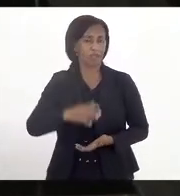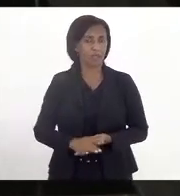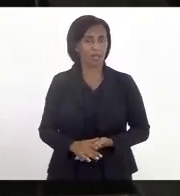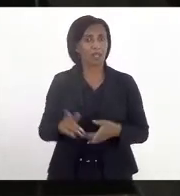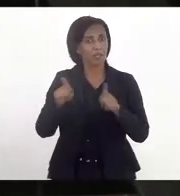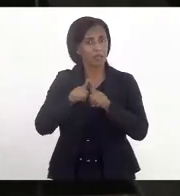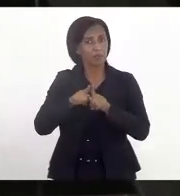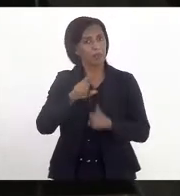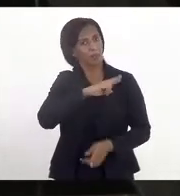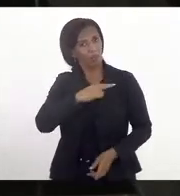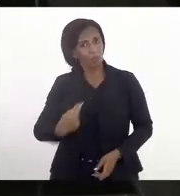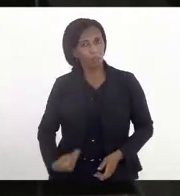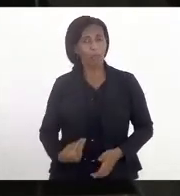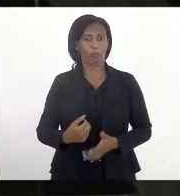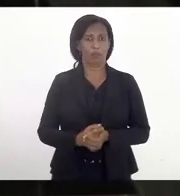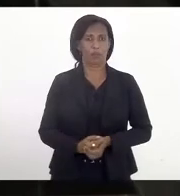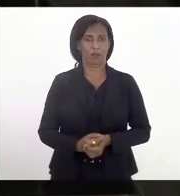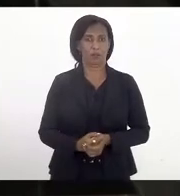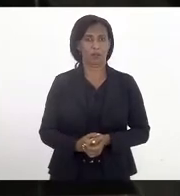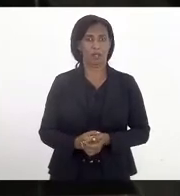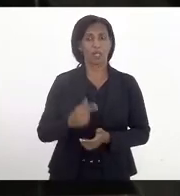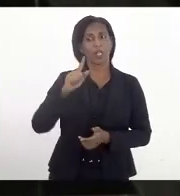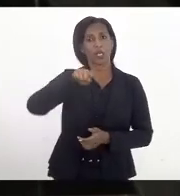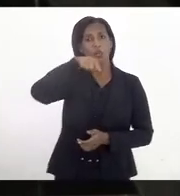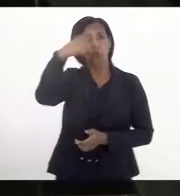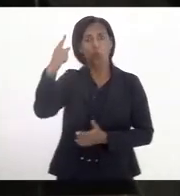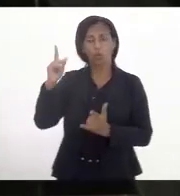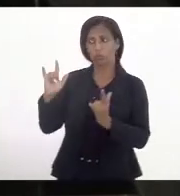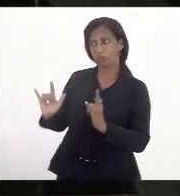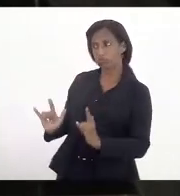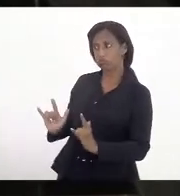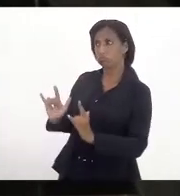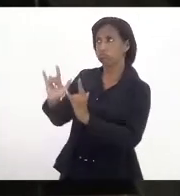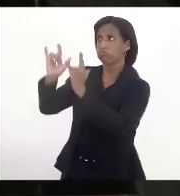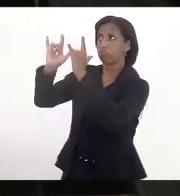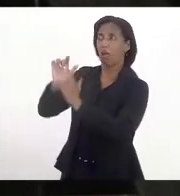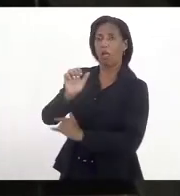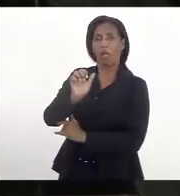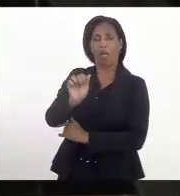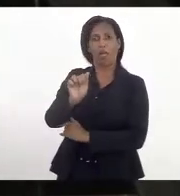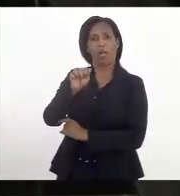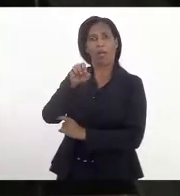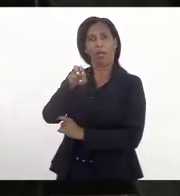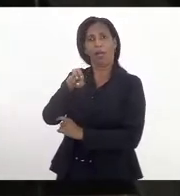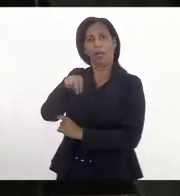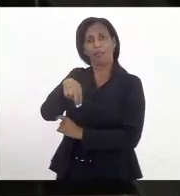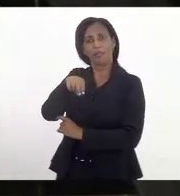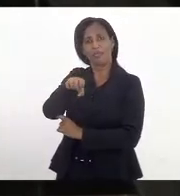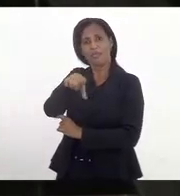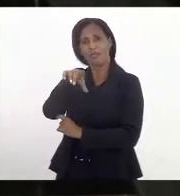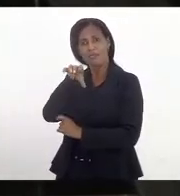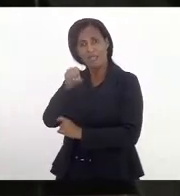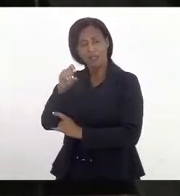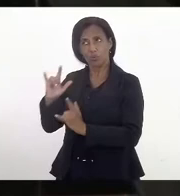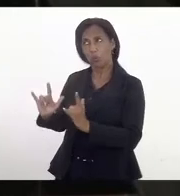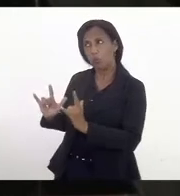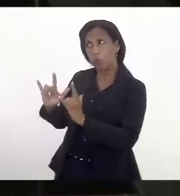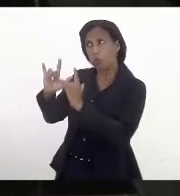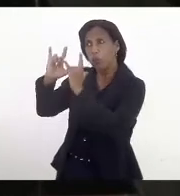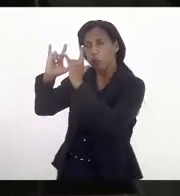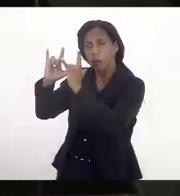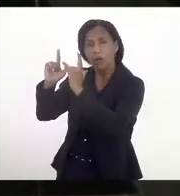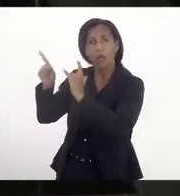república e o anexo e tem que ver as suas hipóteses A maior delas